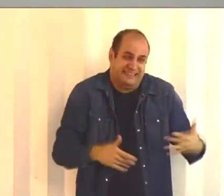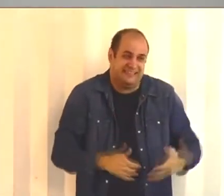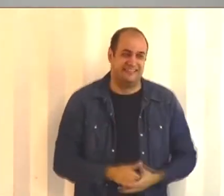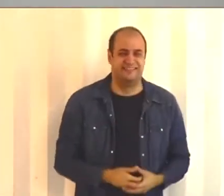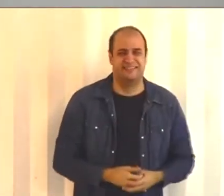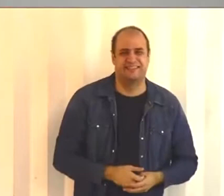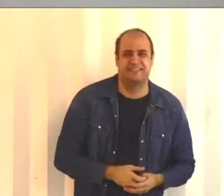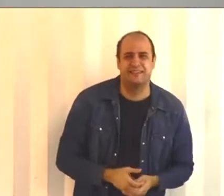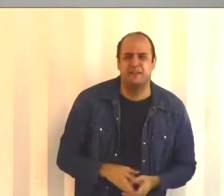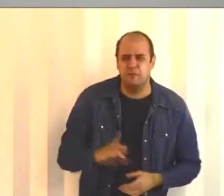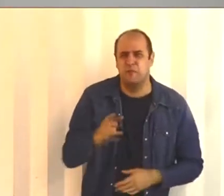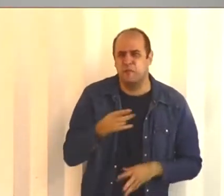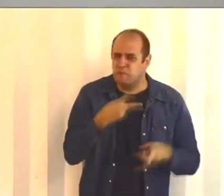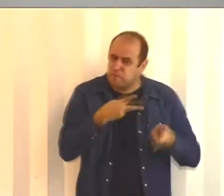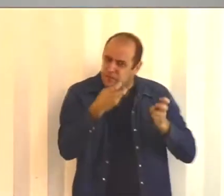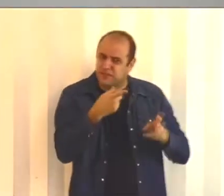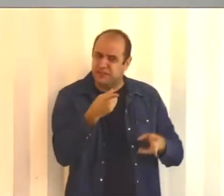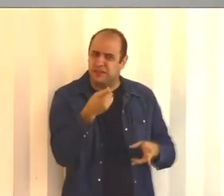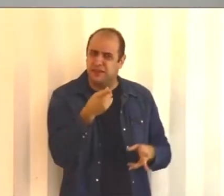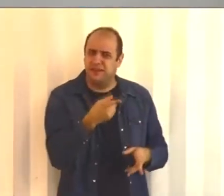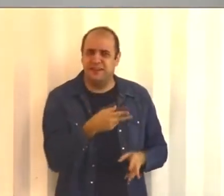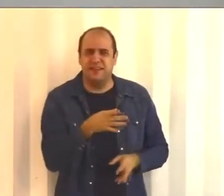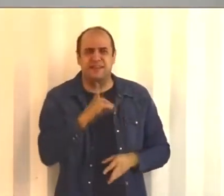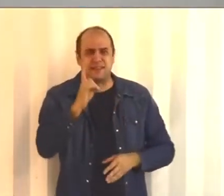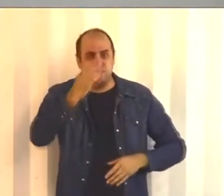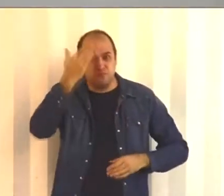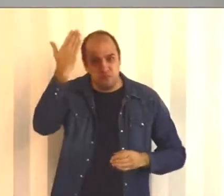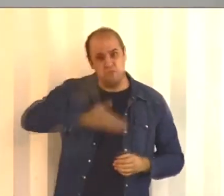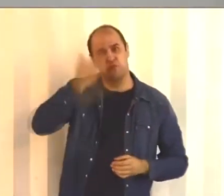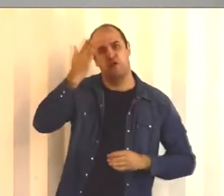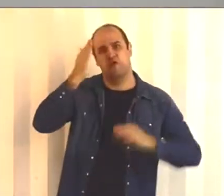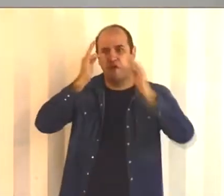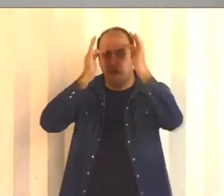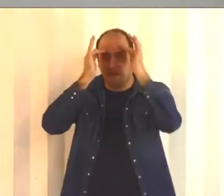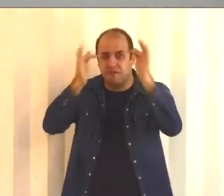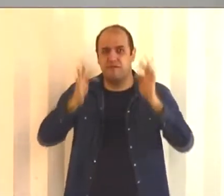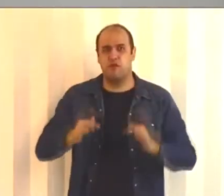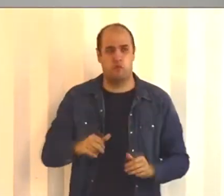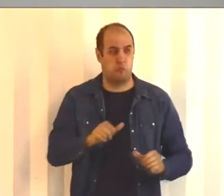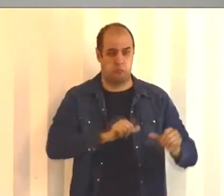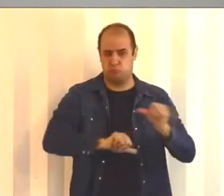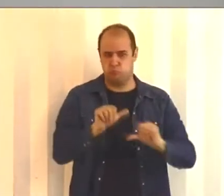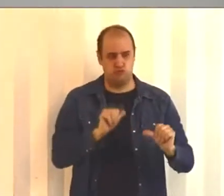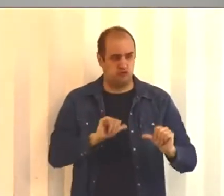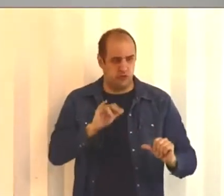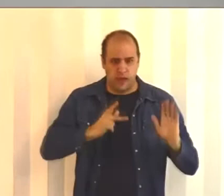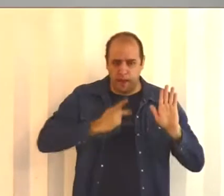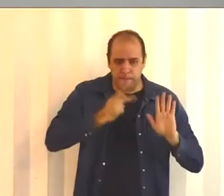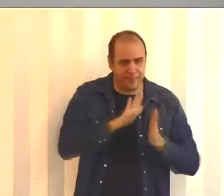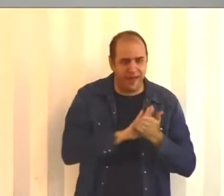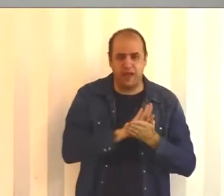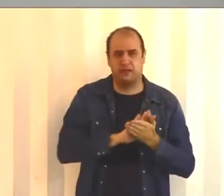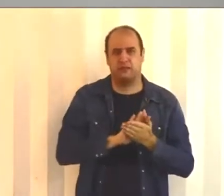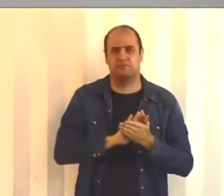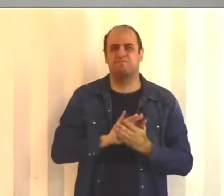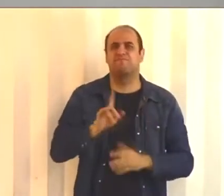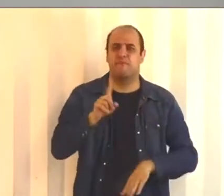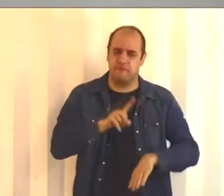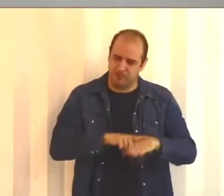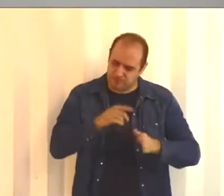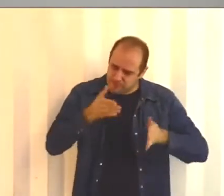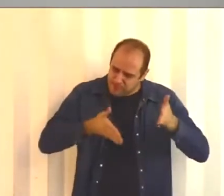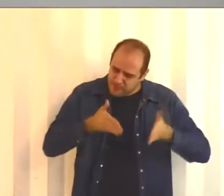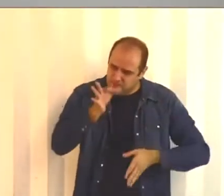Então Deus prova a sua fidelidade, Deus não muda a sua palavra, e Deus vem no tempo certo